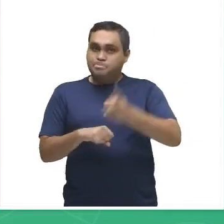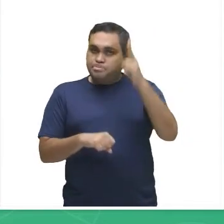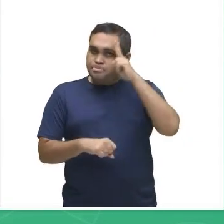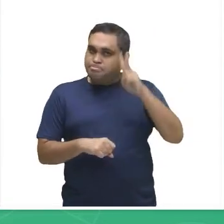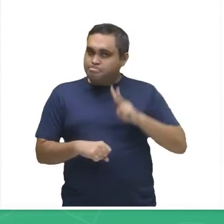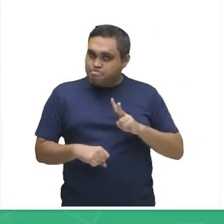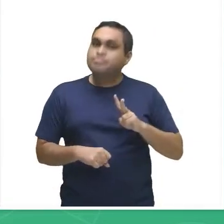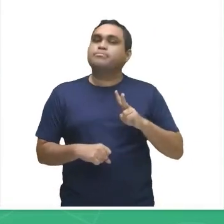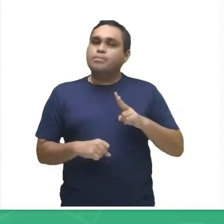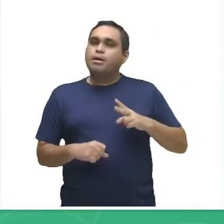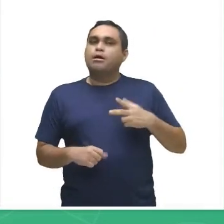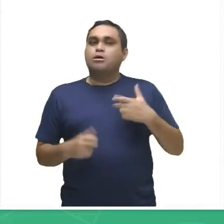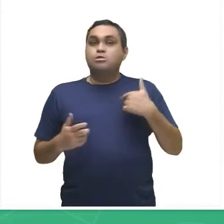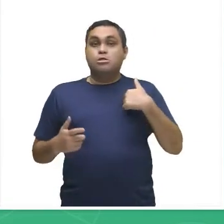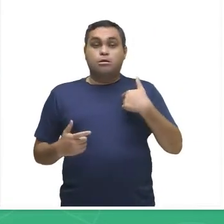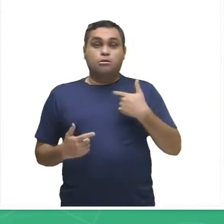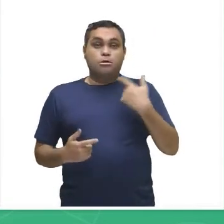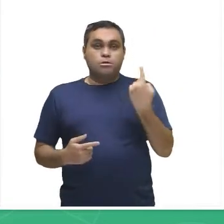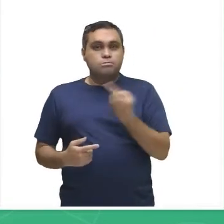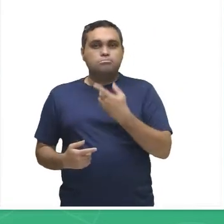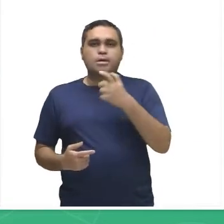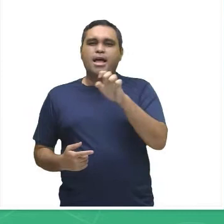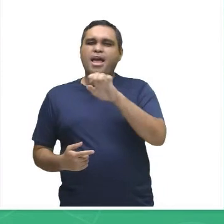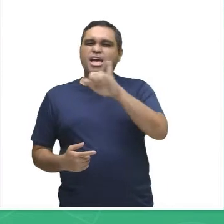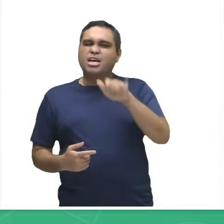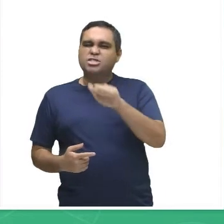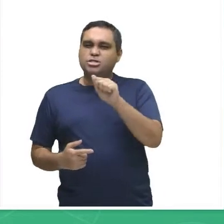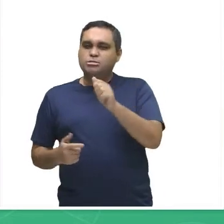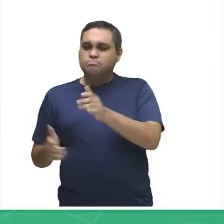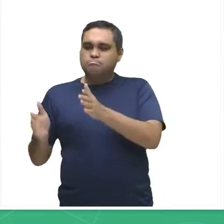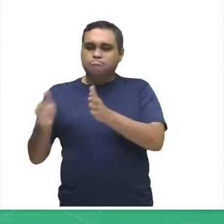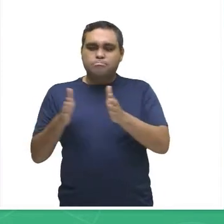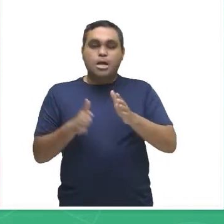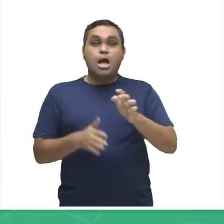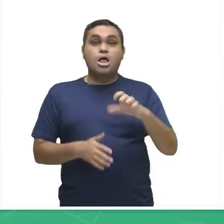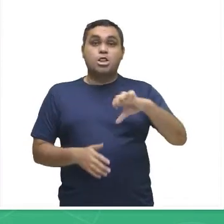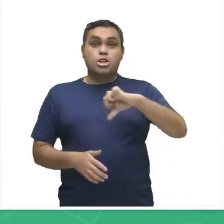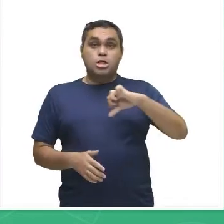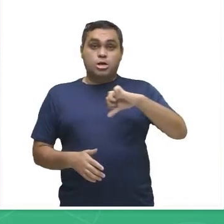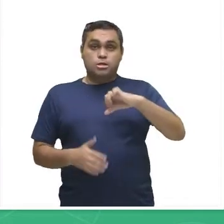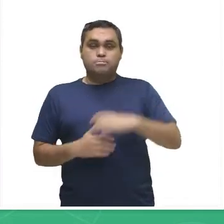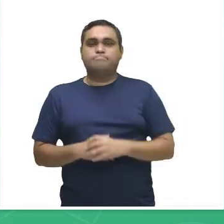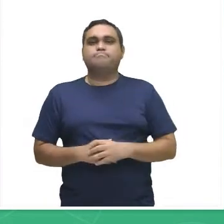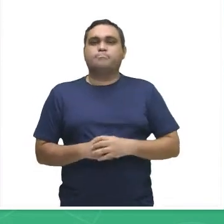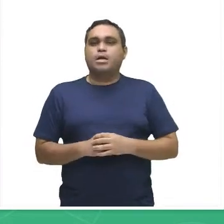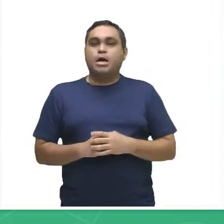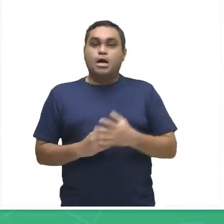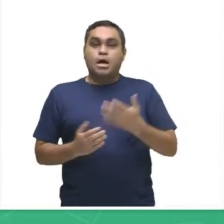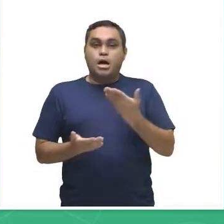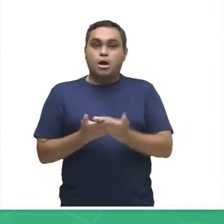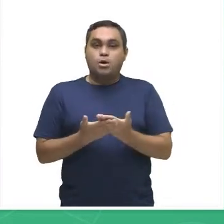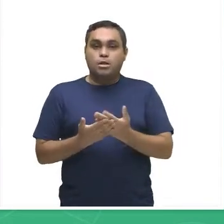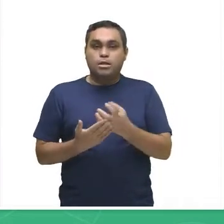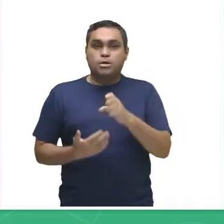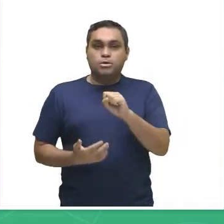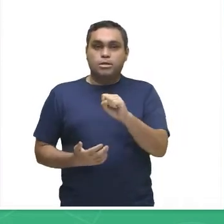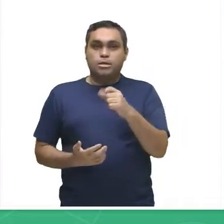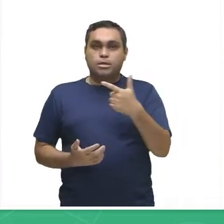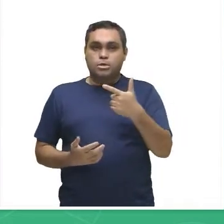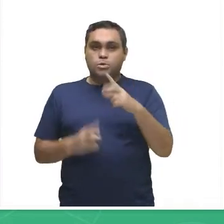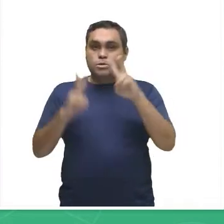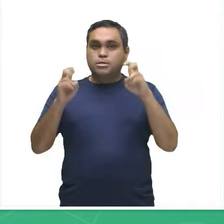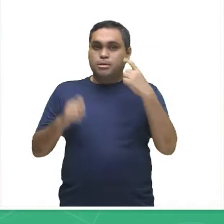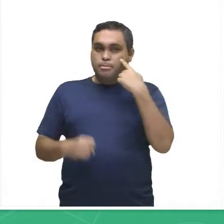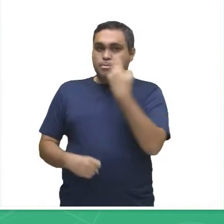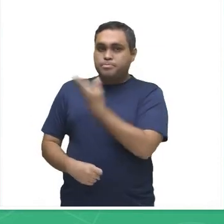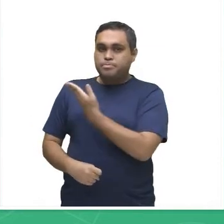9ª etapa e a gente na aula 82 vamos aprender sobre o mundo grego, democracia e cultura. E a gente vai começar